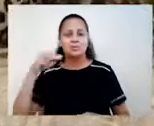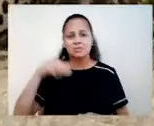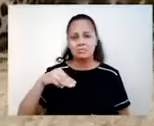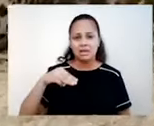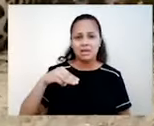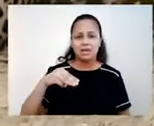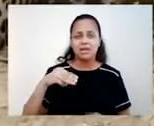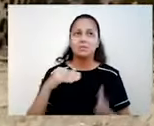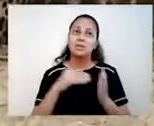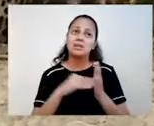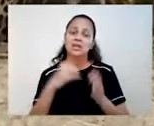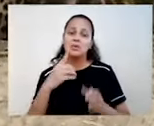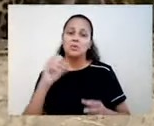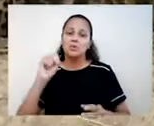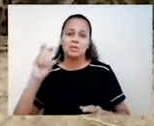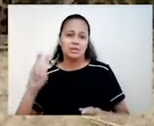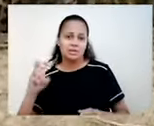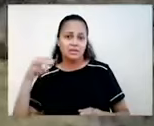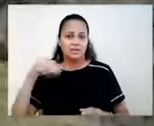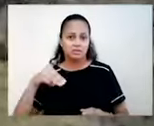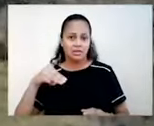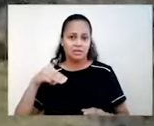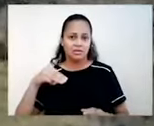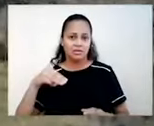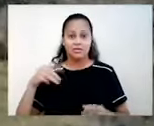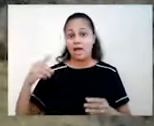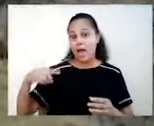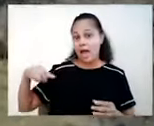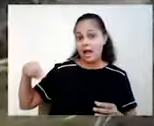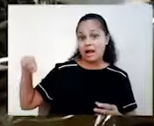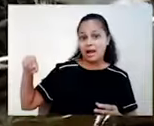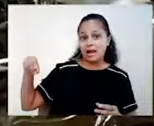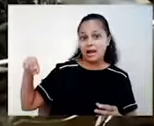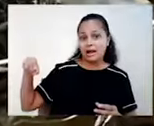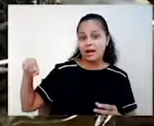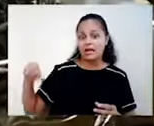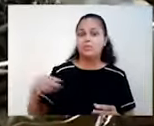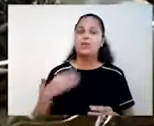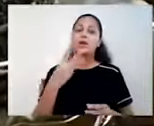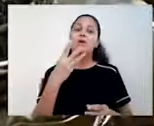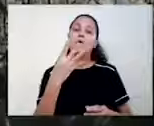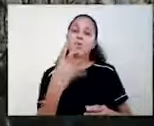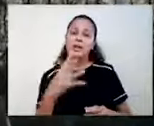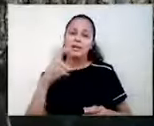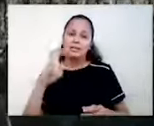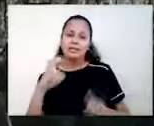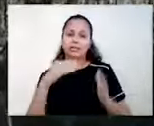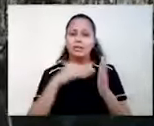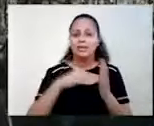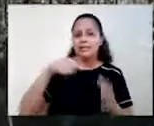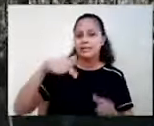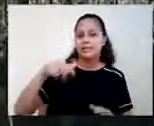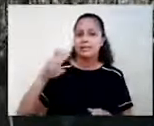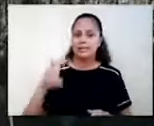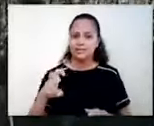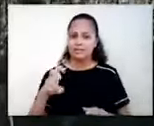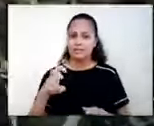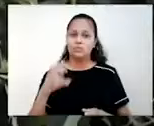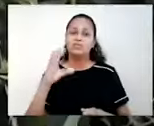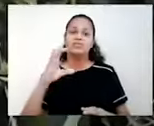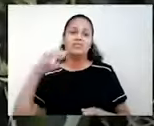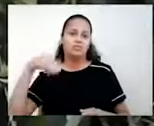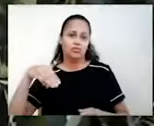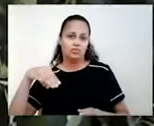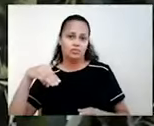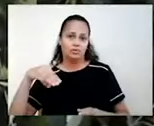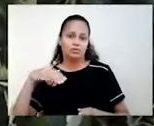1,85 m. A cauda é a mais curta entre todos os grandes felinos, medindo entre 45 a 75